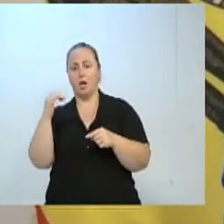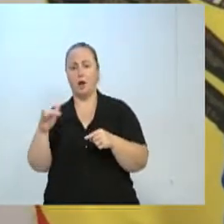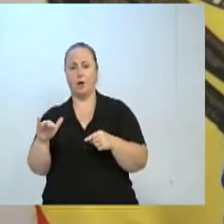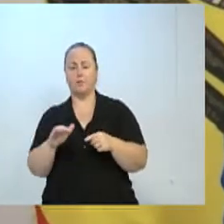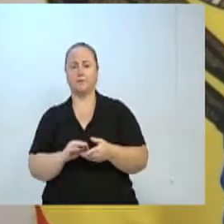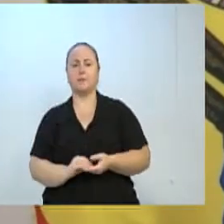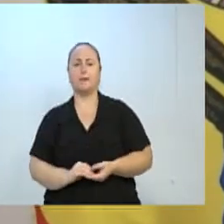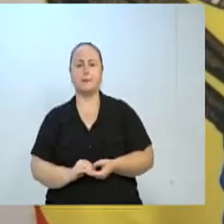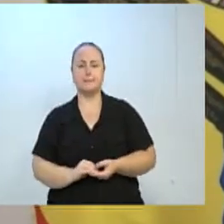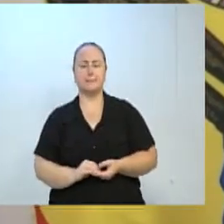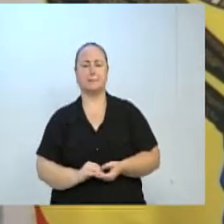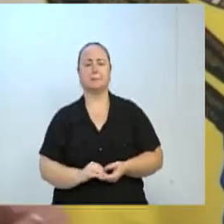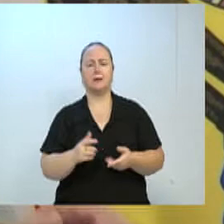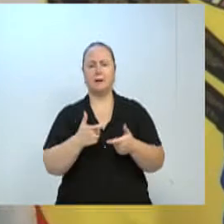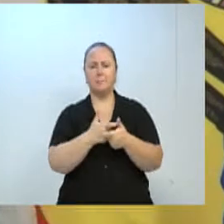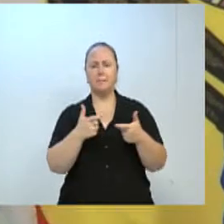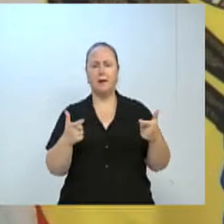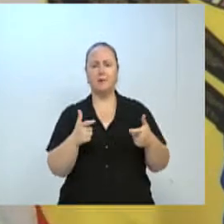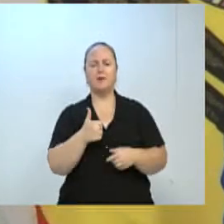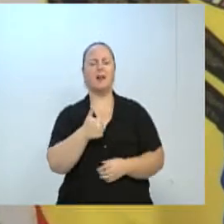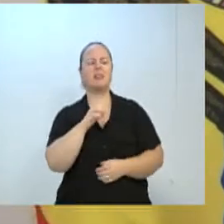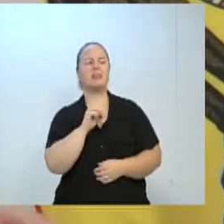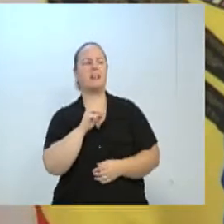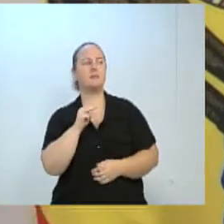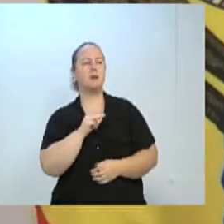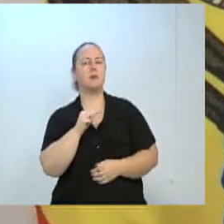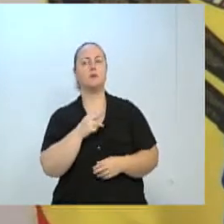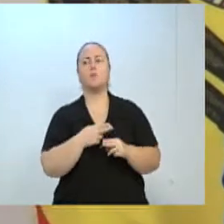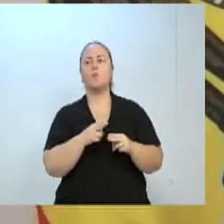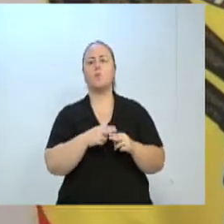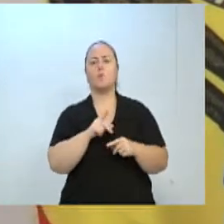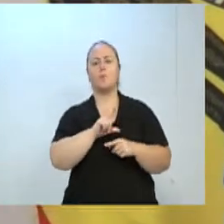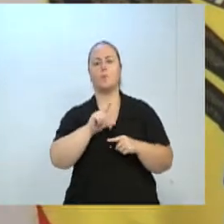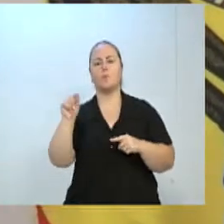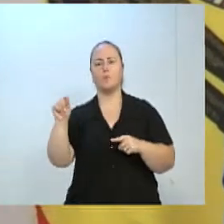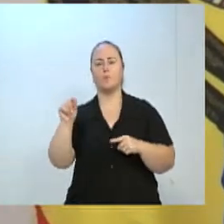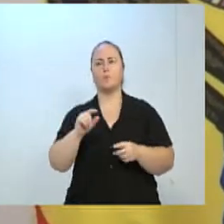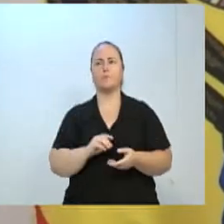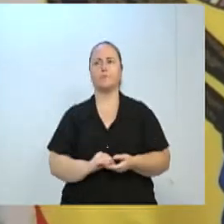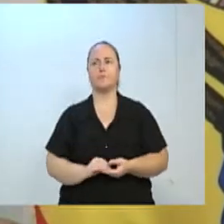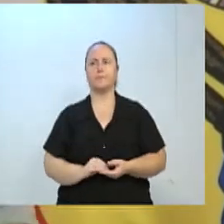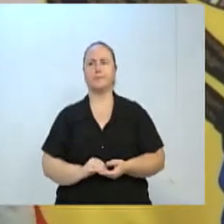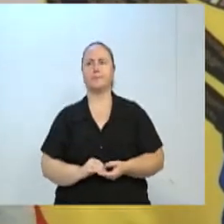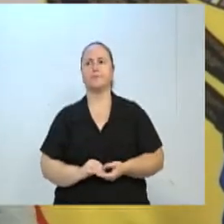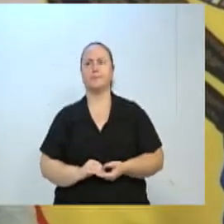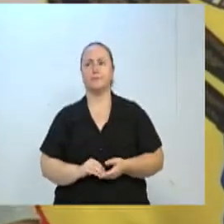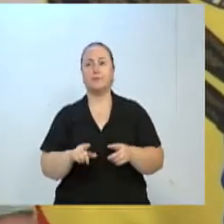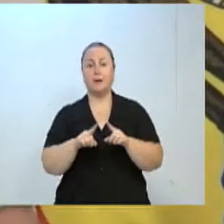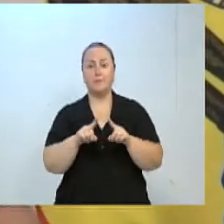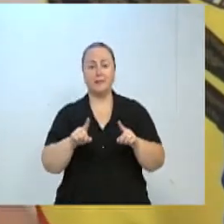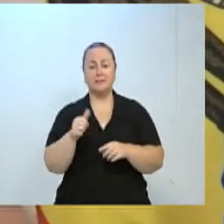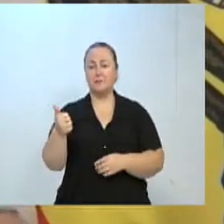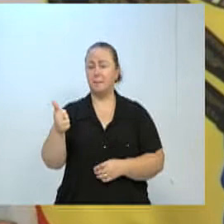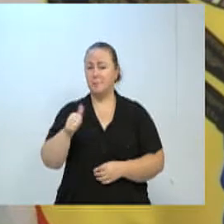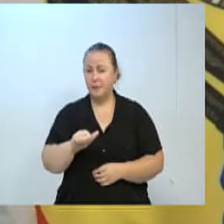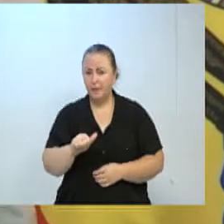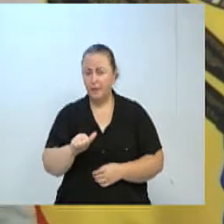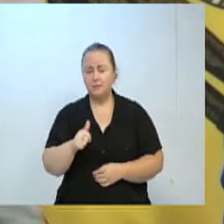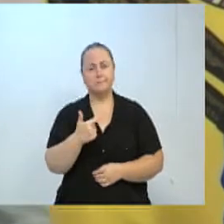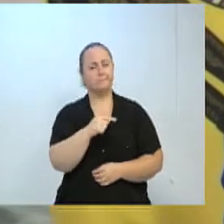compromisso. Fica lá 10 minutos, bate o cartão e vai embora. Tá? Então, assim, mas o mais triste é que não tinha o um representante da